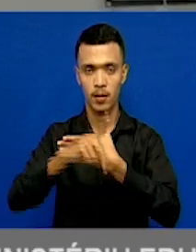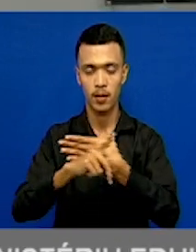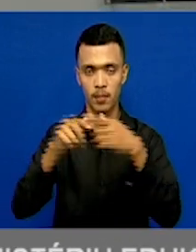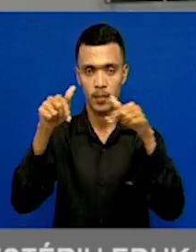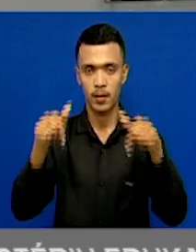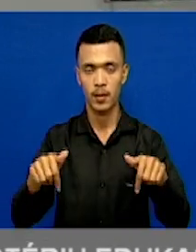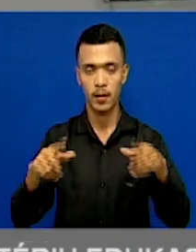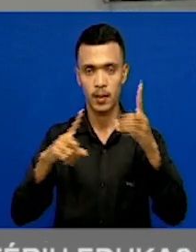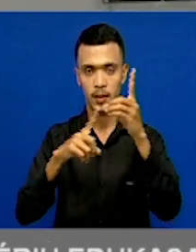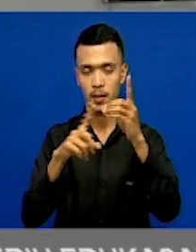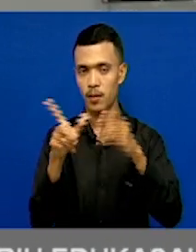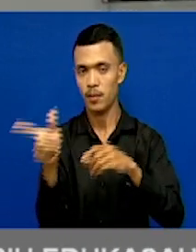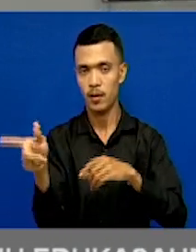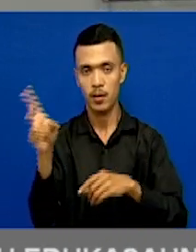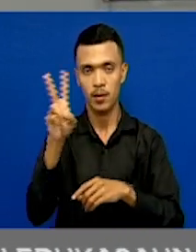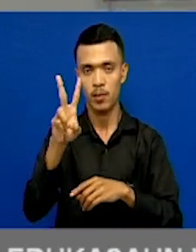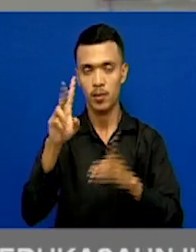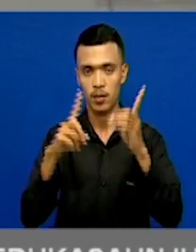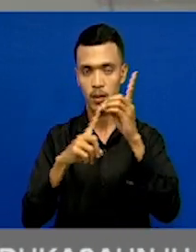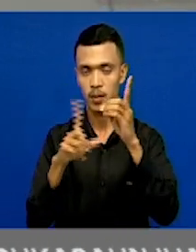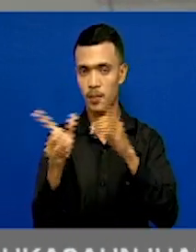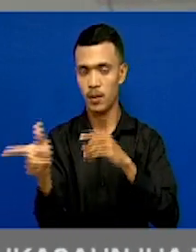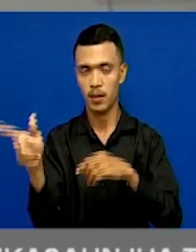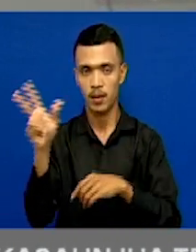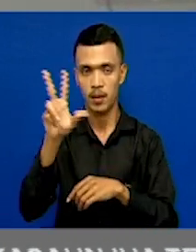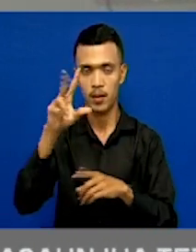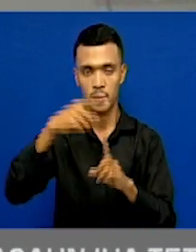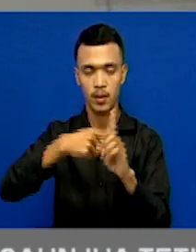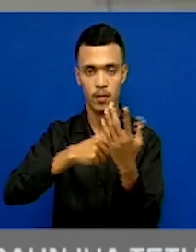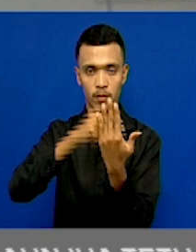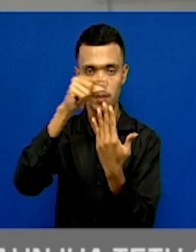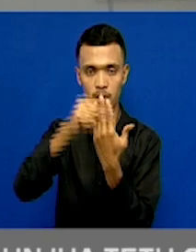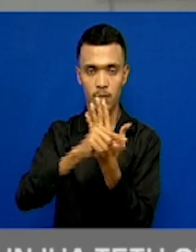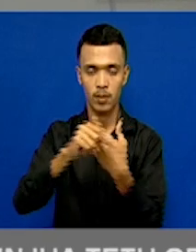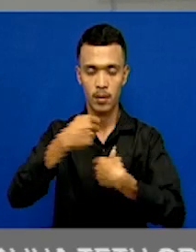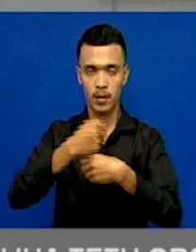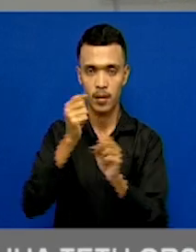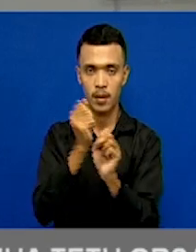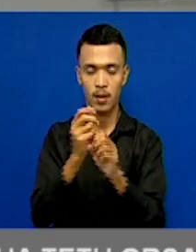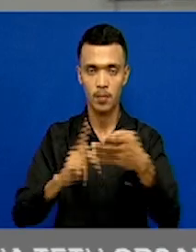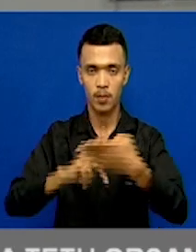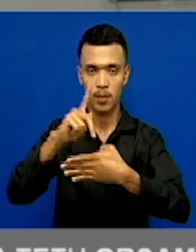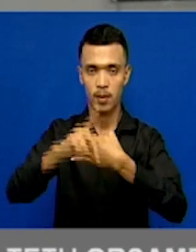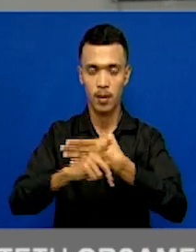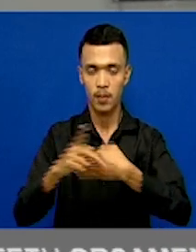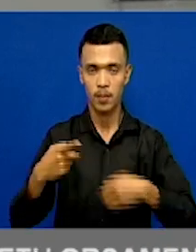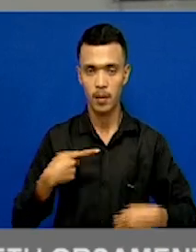de 22 e de 23 de agosto se halau Programa Parlamento Jovem. Nebe maka